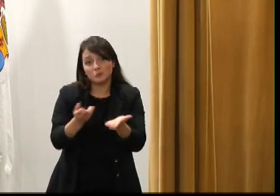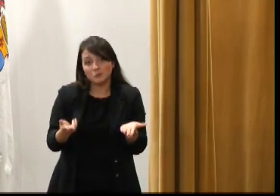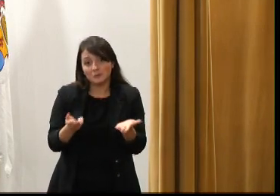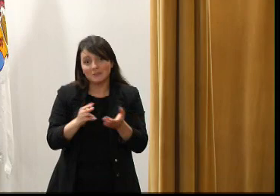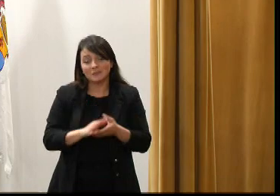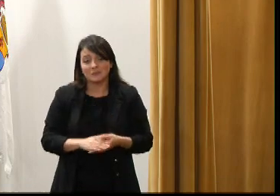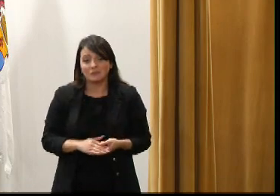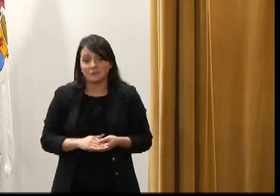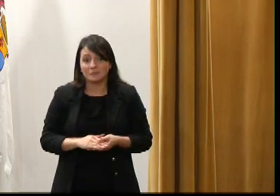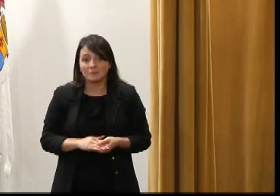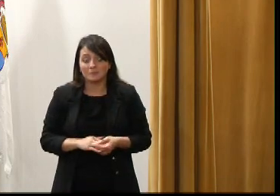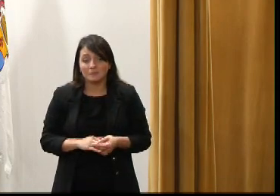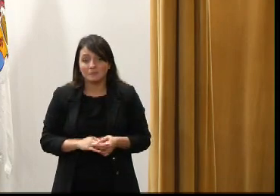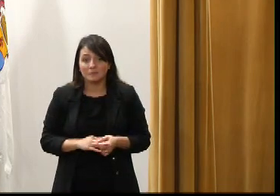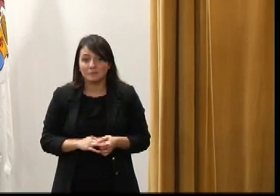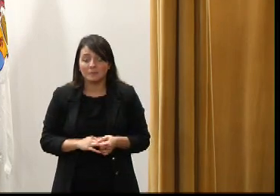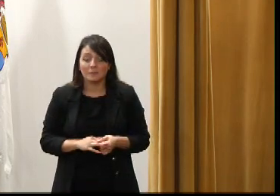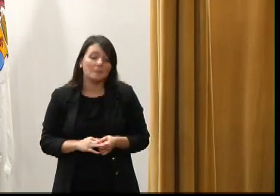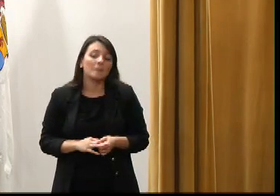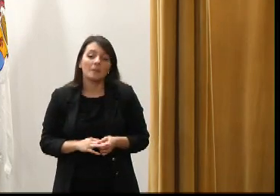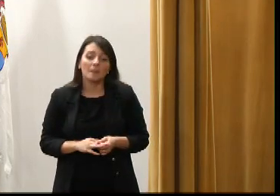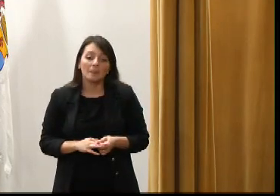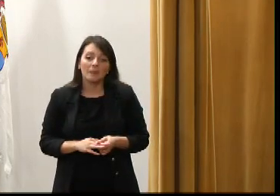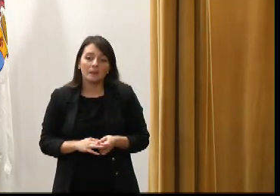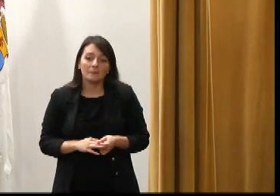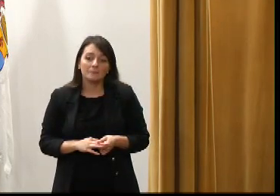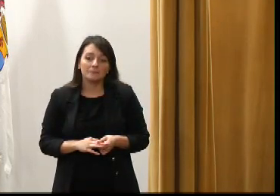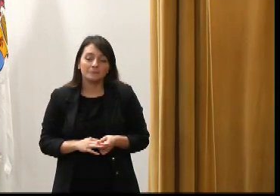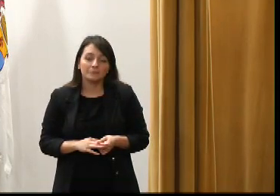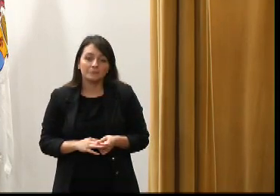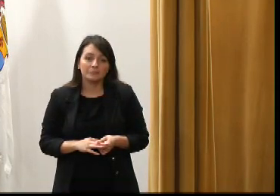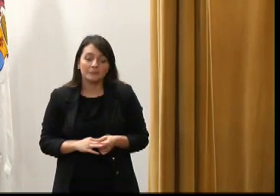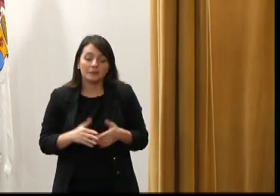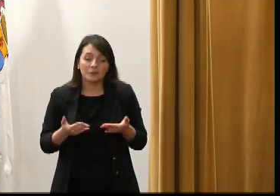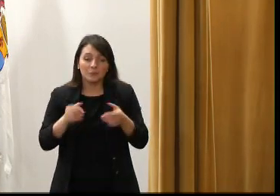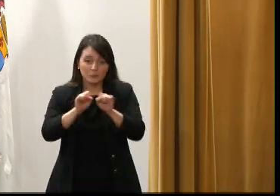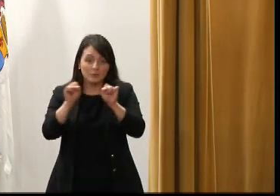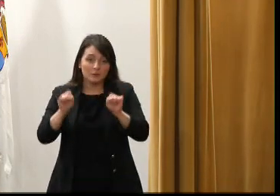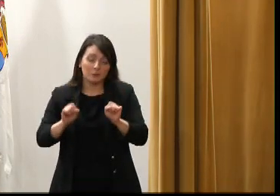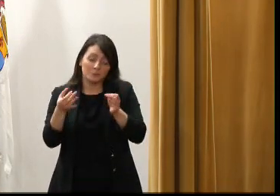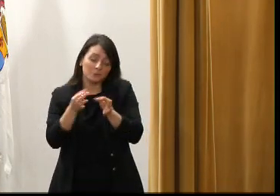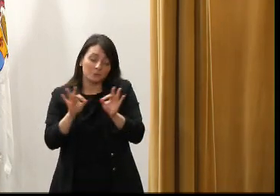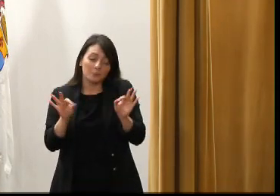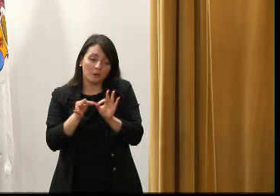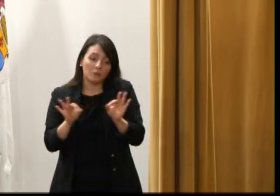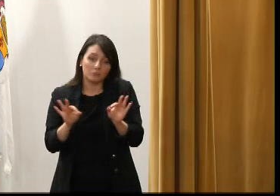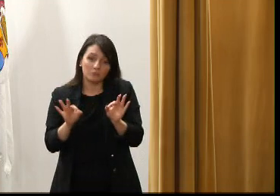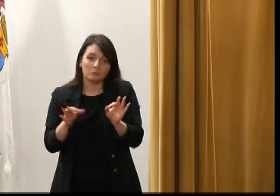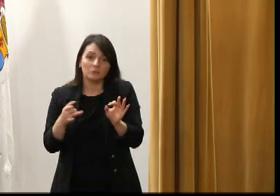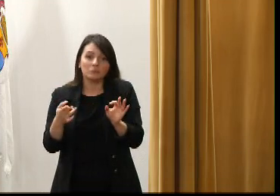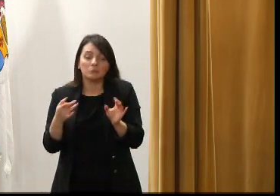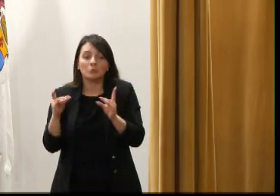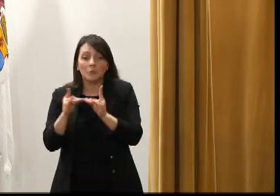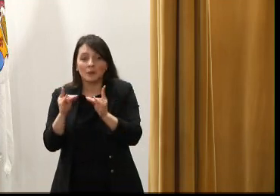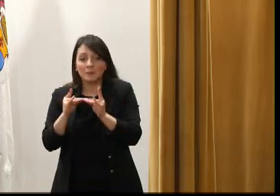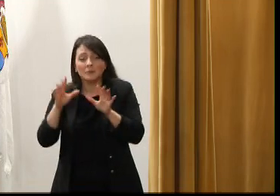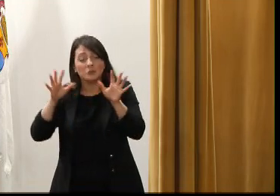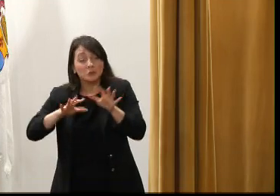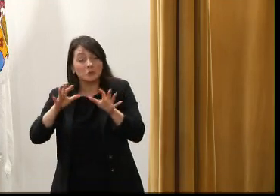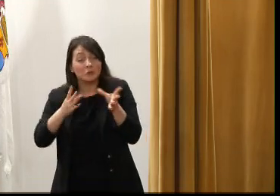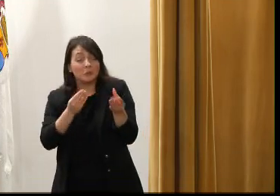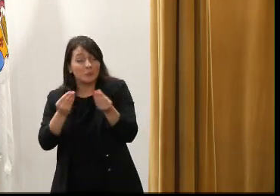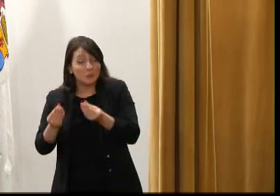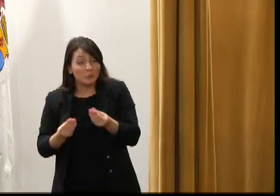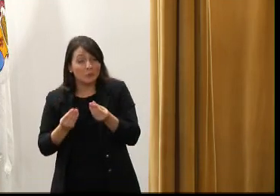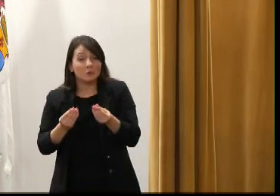Entende? Então, esse é o, digamos, o sistema normal, né, do Guaíba. Então, quando chove muito, ele